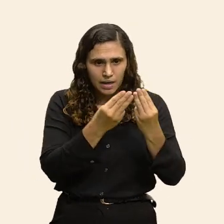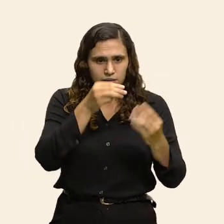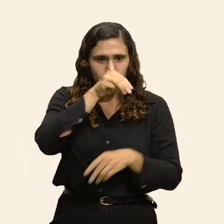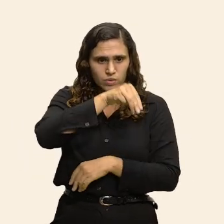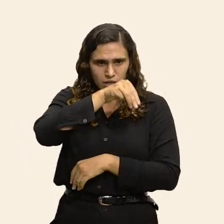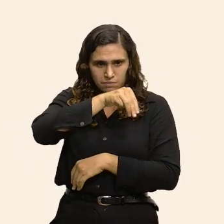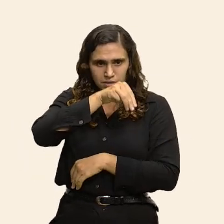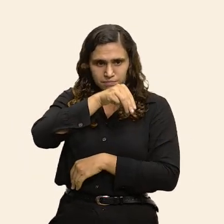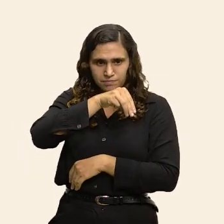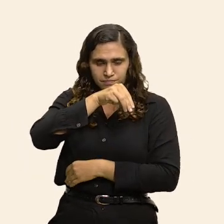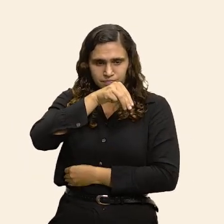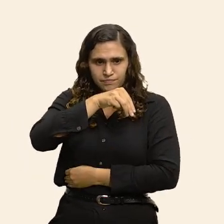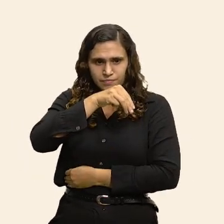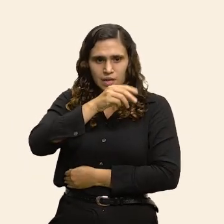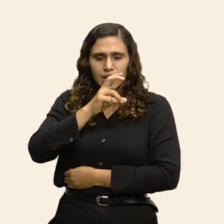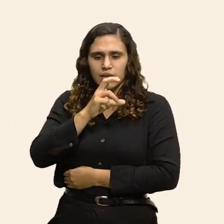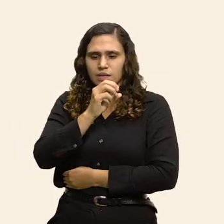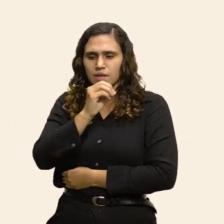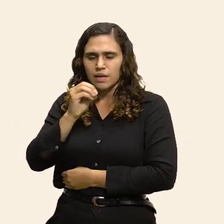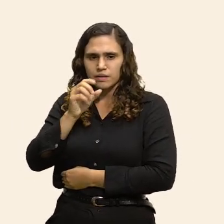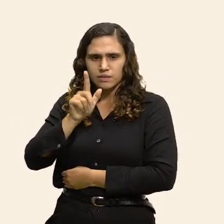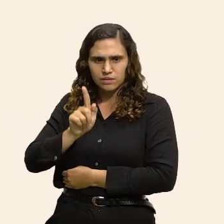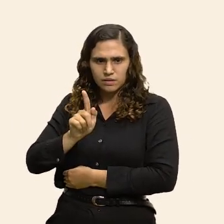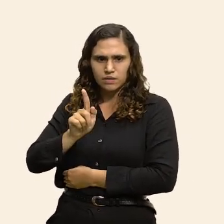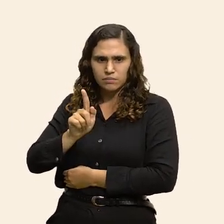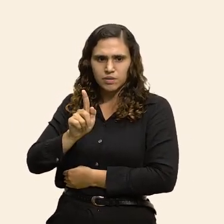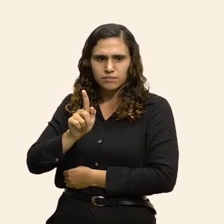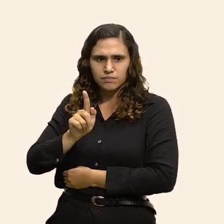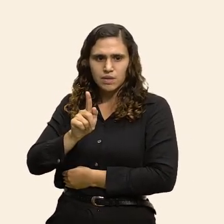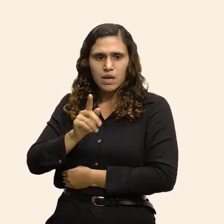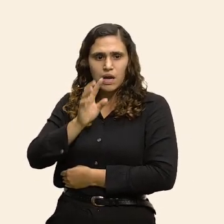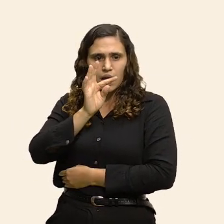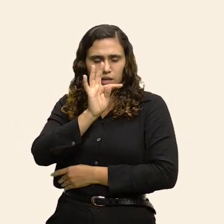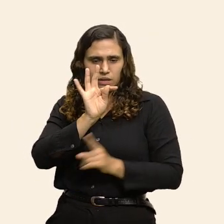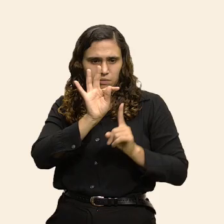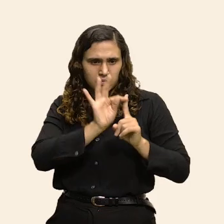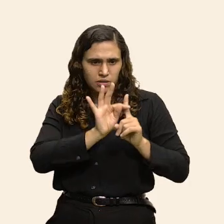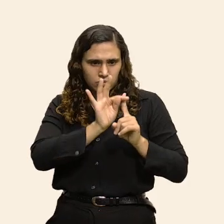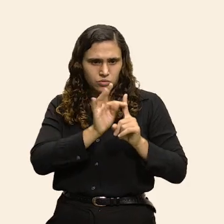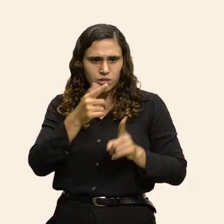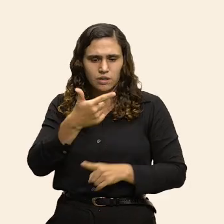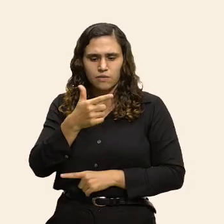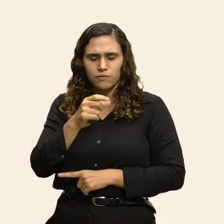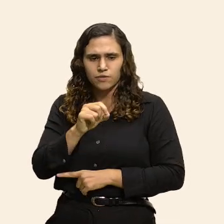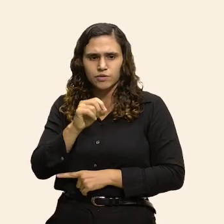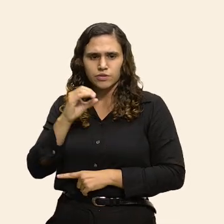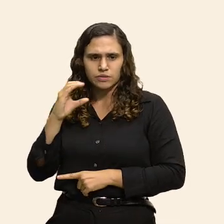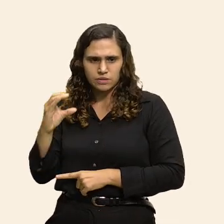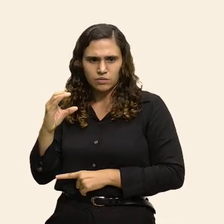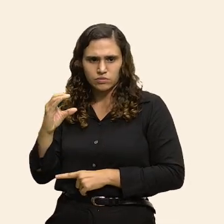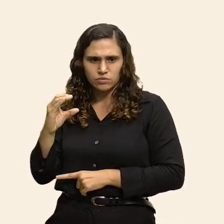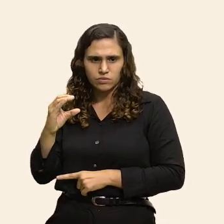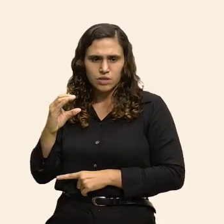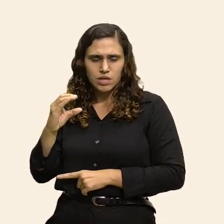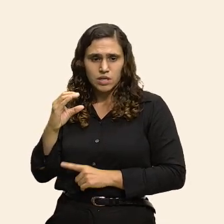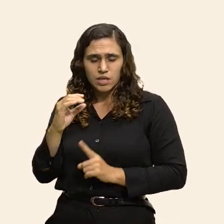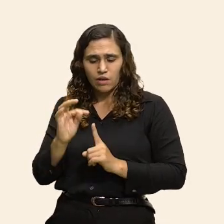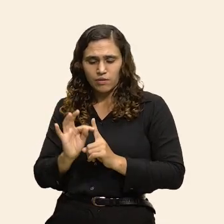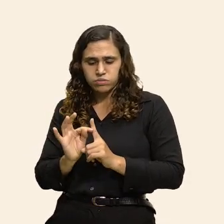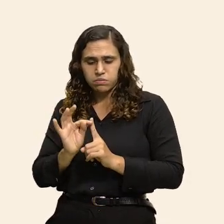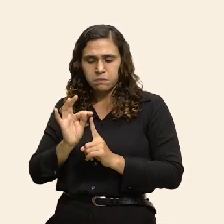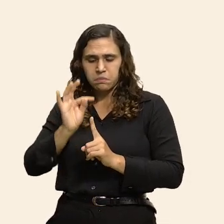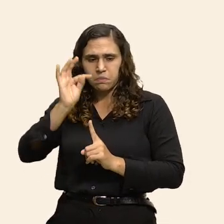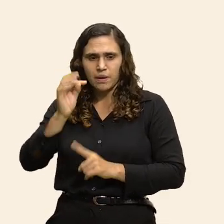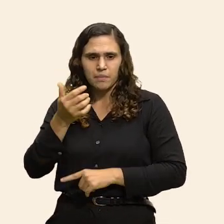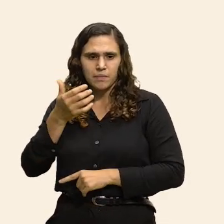500 gramas, a temperatura inicial é 20 graus Celsius e essa temperatura vai aumentar para 100 graus Celsius. Tá? Então nós vamos usar a